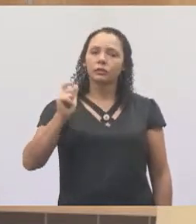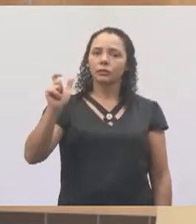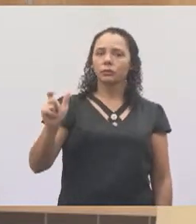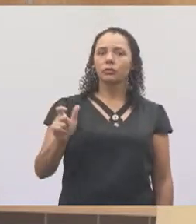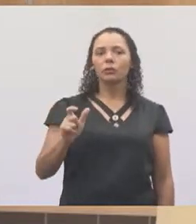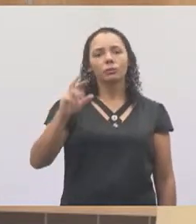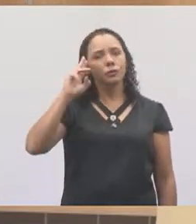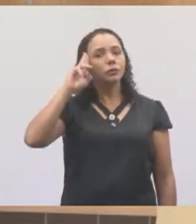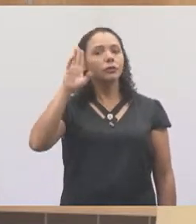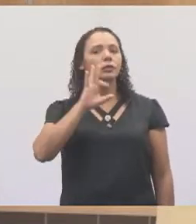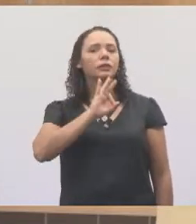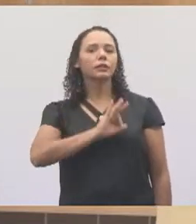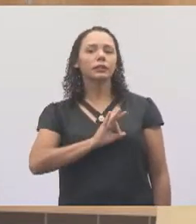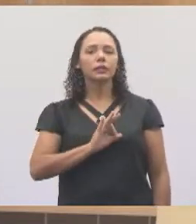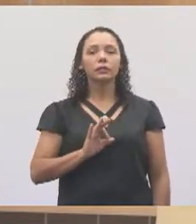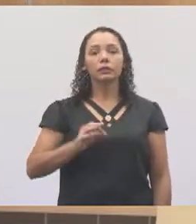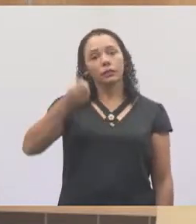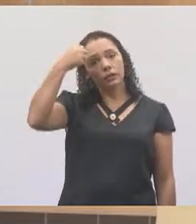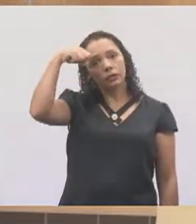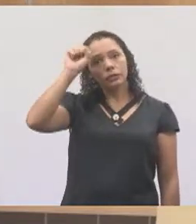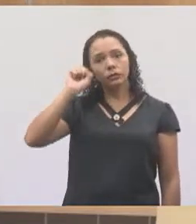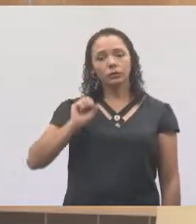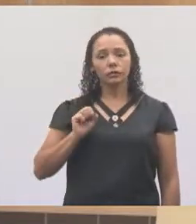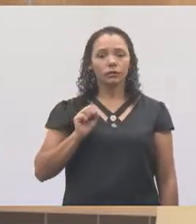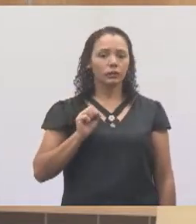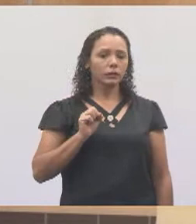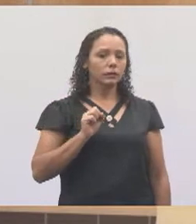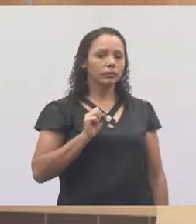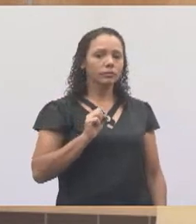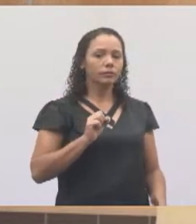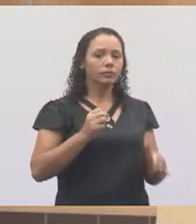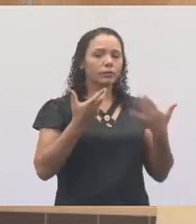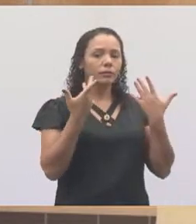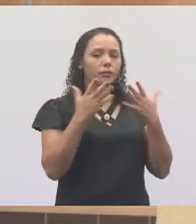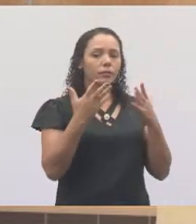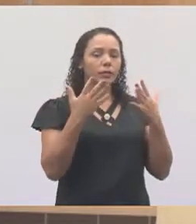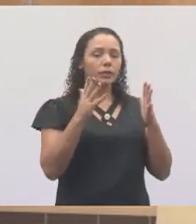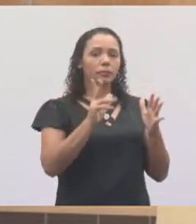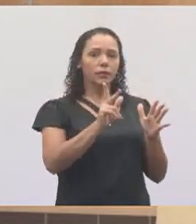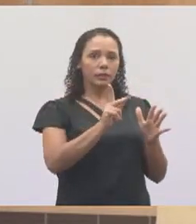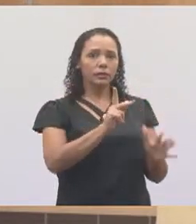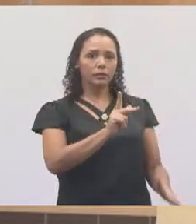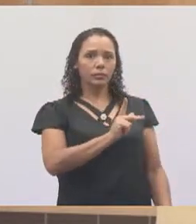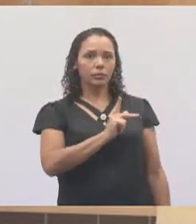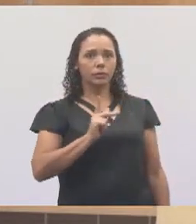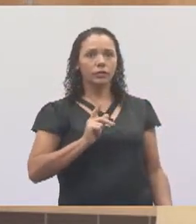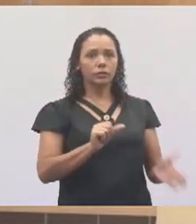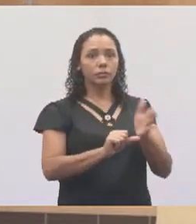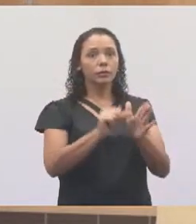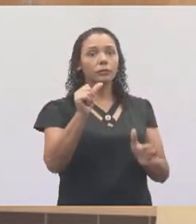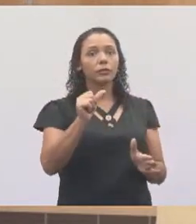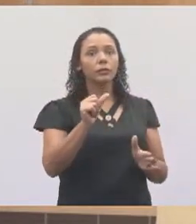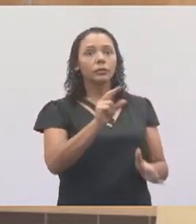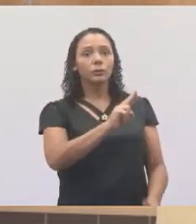Tales. E Sônia, parabéns pelo projeto, pelo primeiro nome